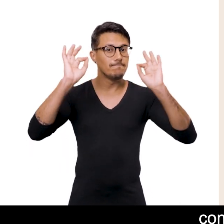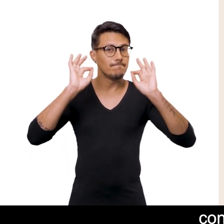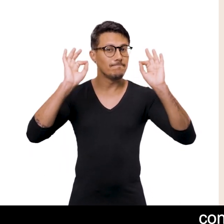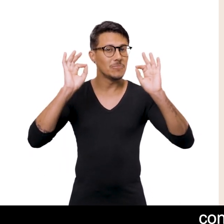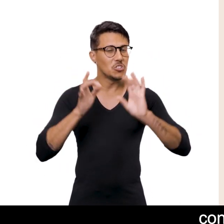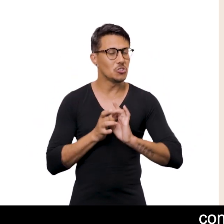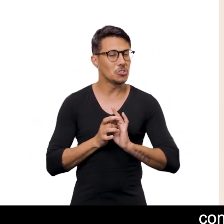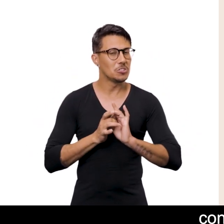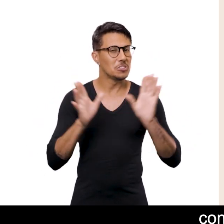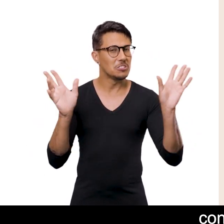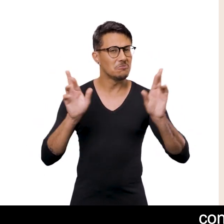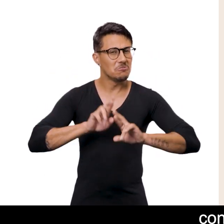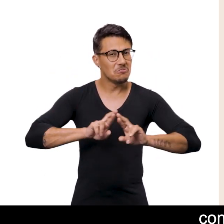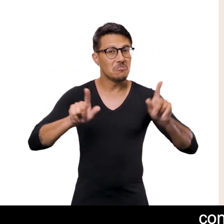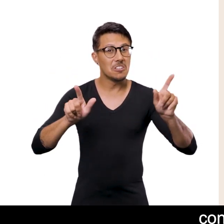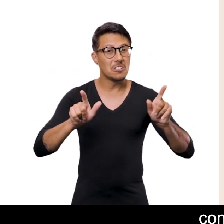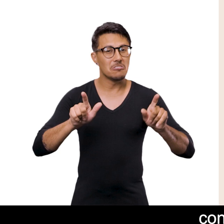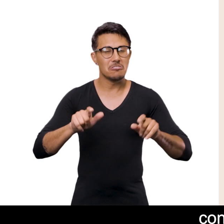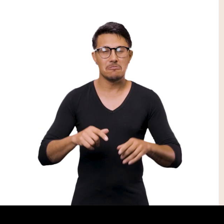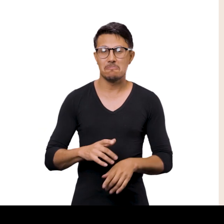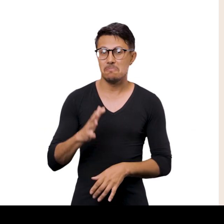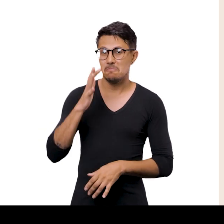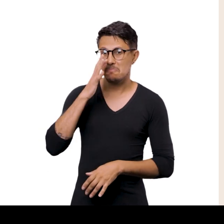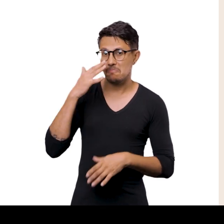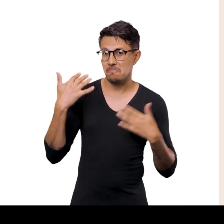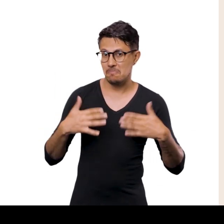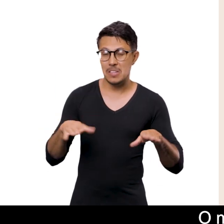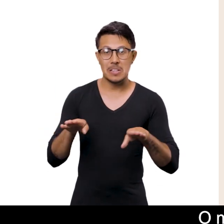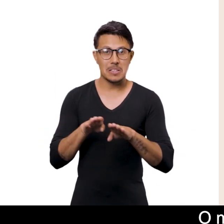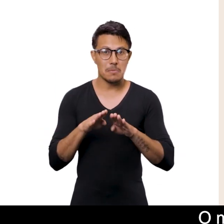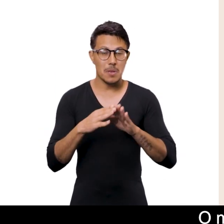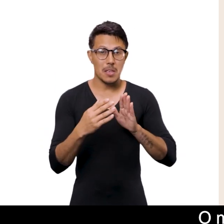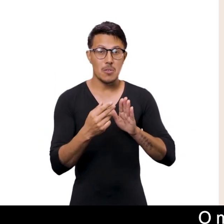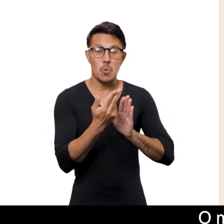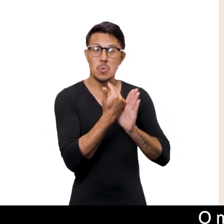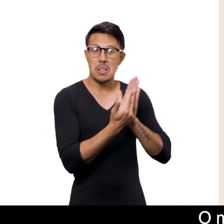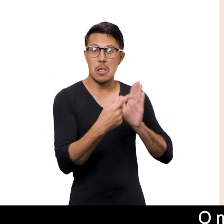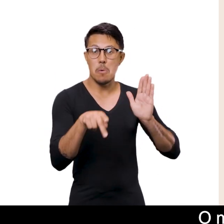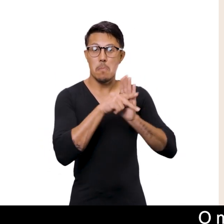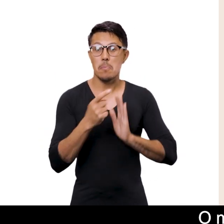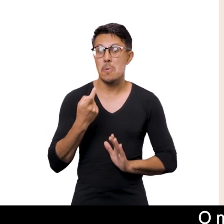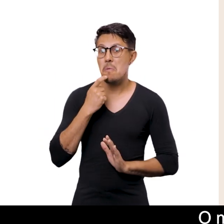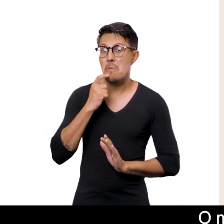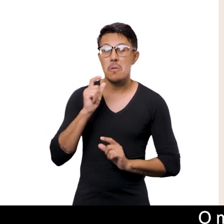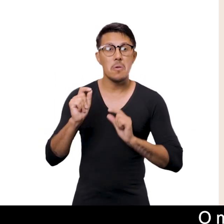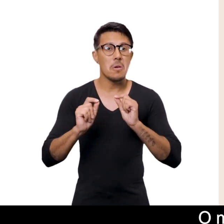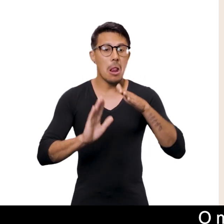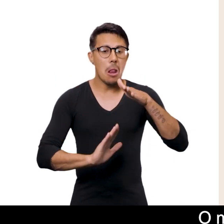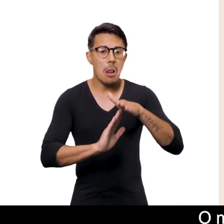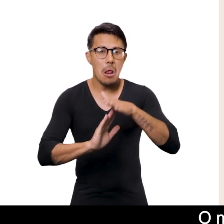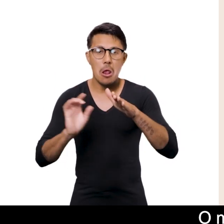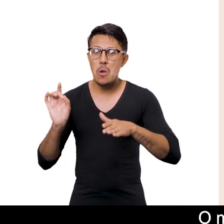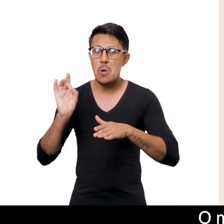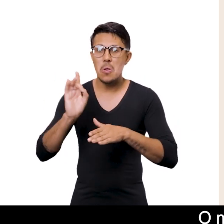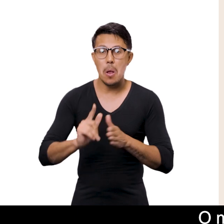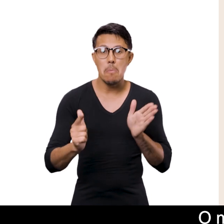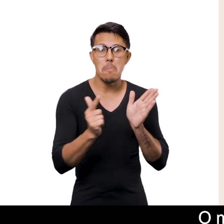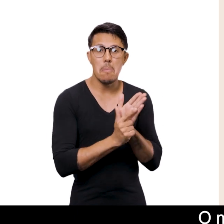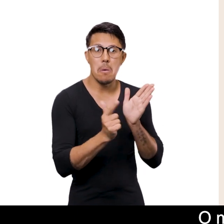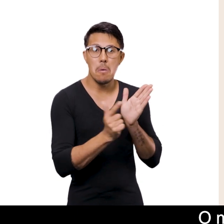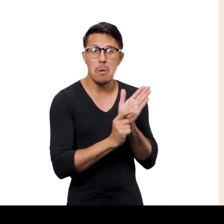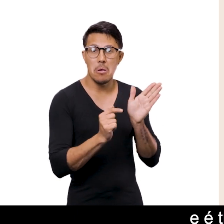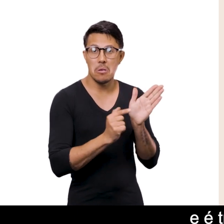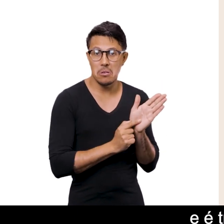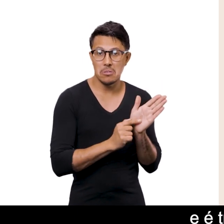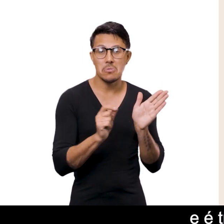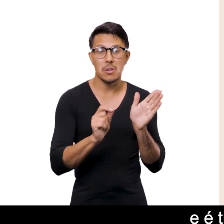solene, despojado e precioso. O modelo do desenho de Leonilson não se limita às obras em